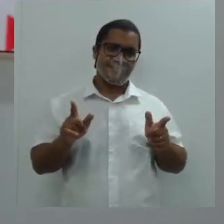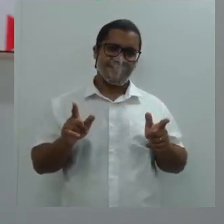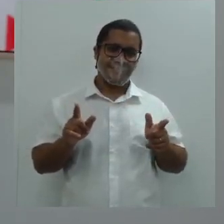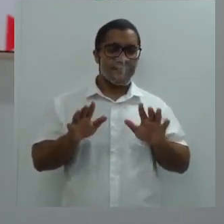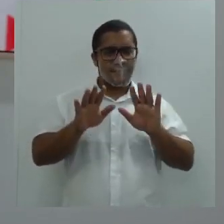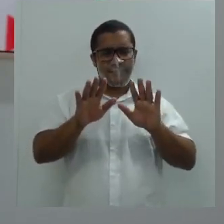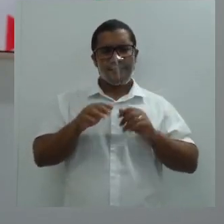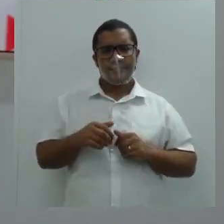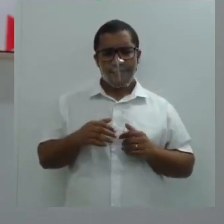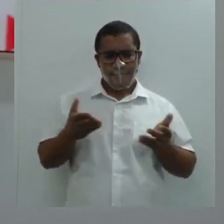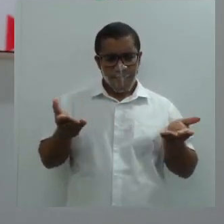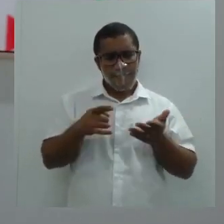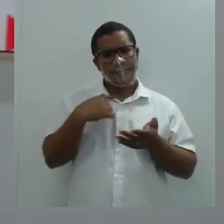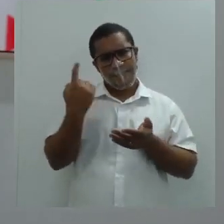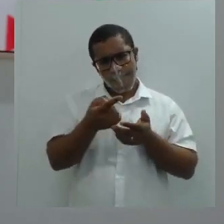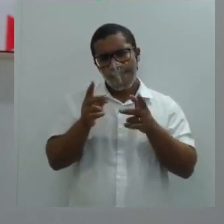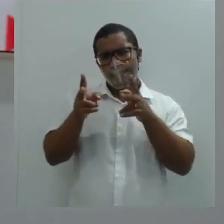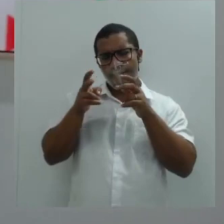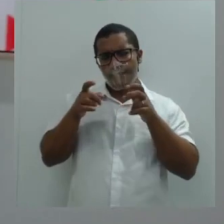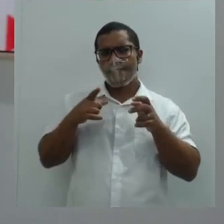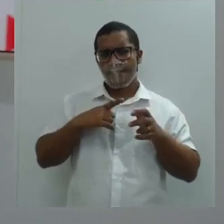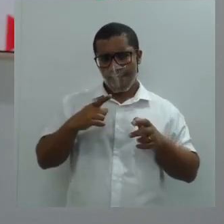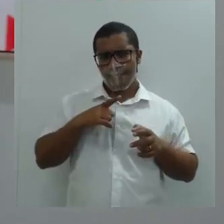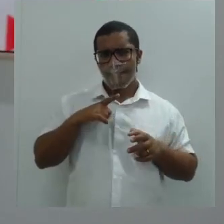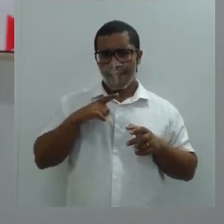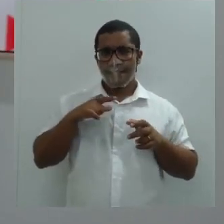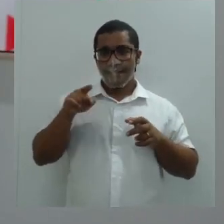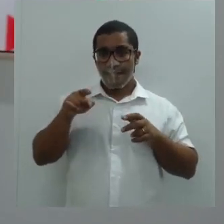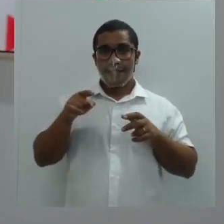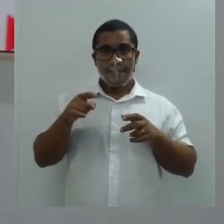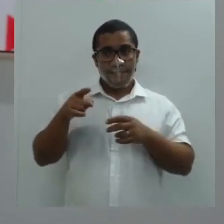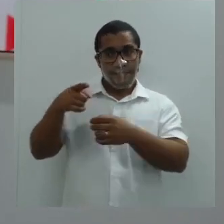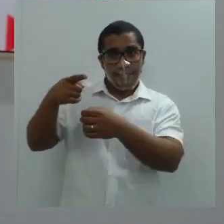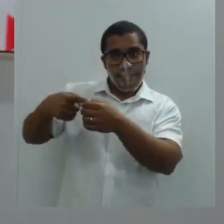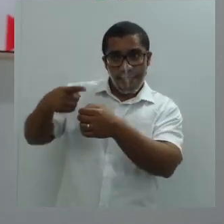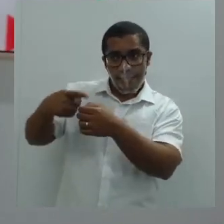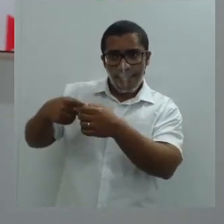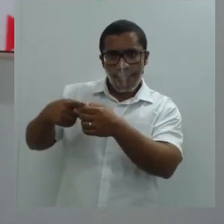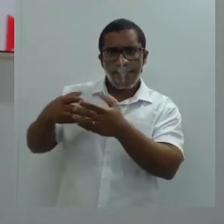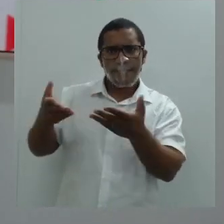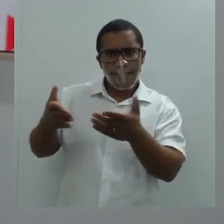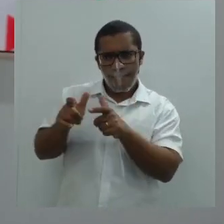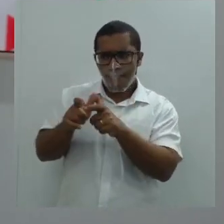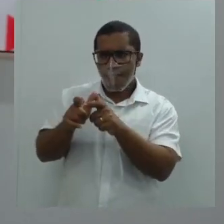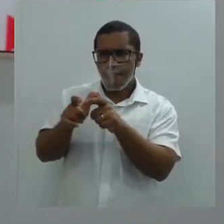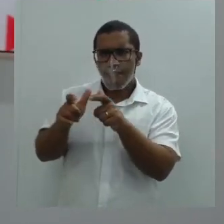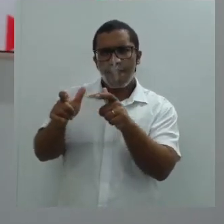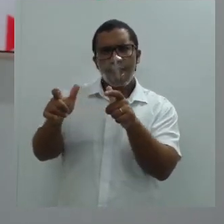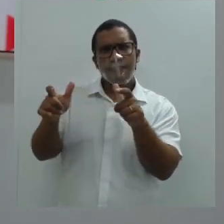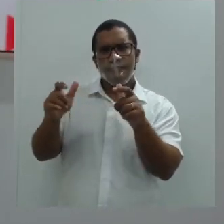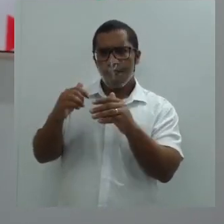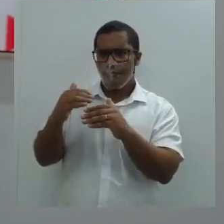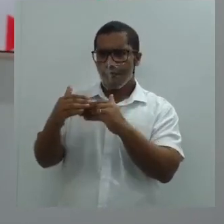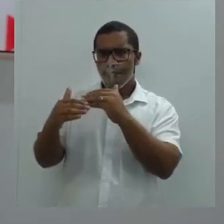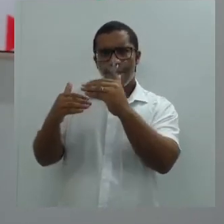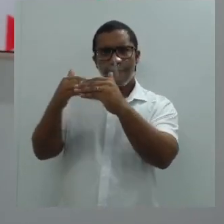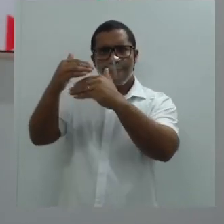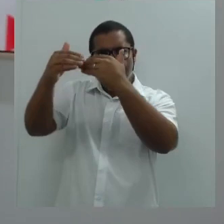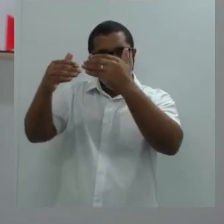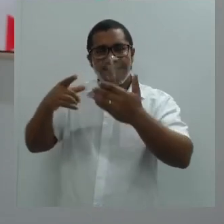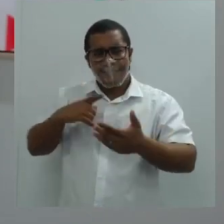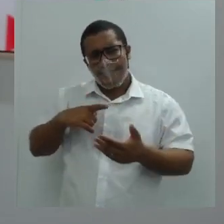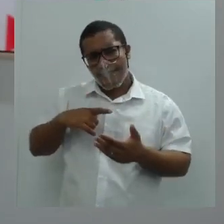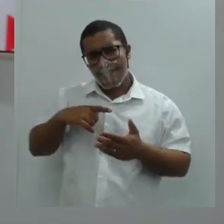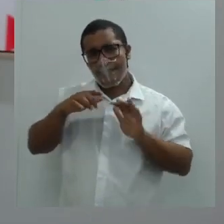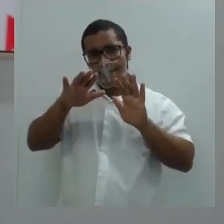embora hoje em dia a gente sabe que o meio rural tem aspecto que está bastante também desenvolvido, mas